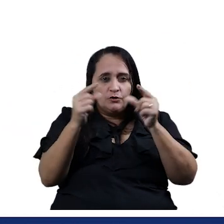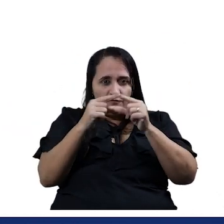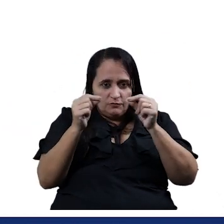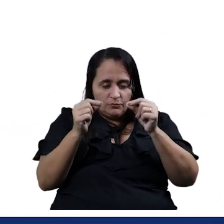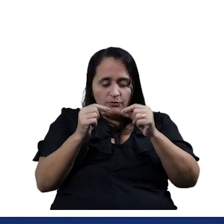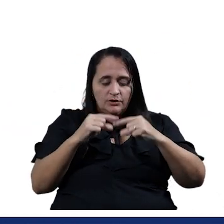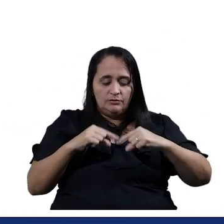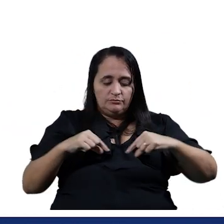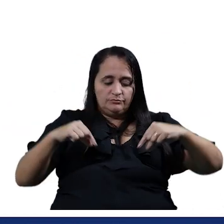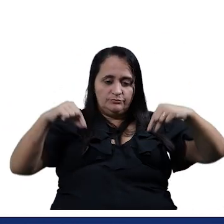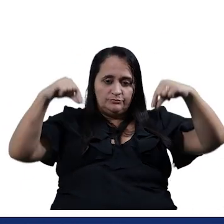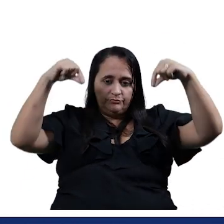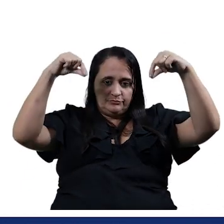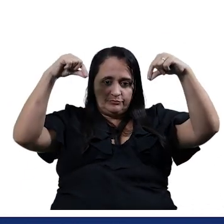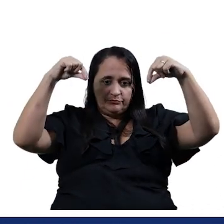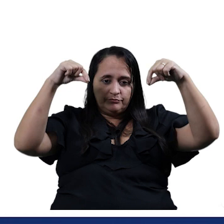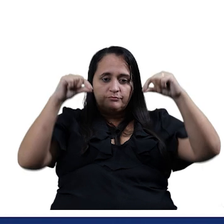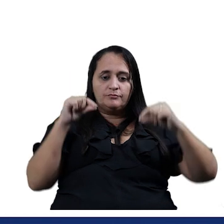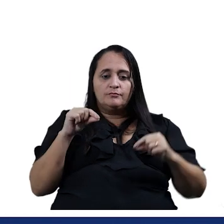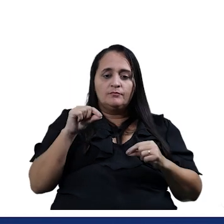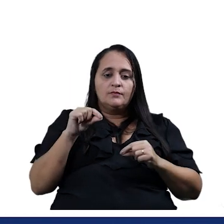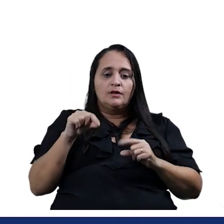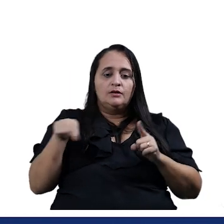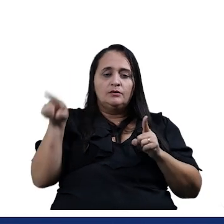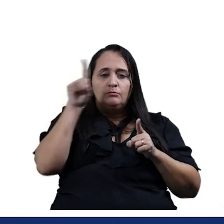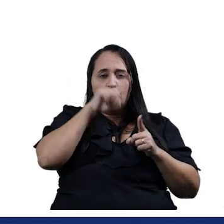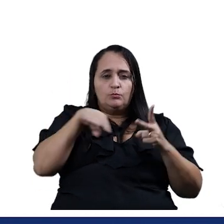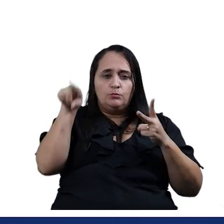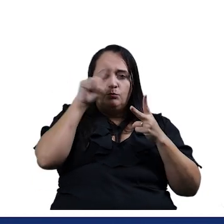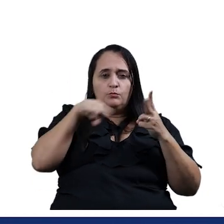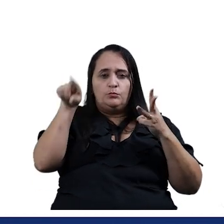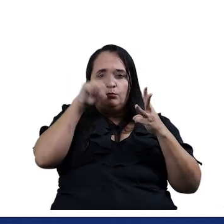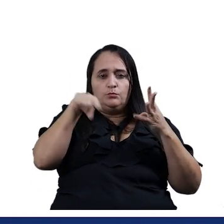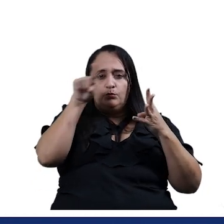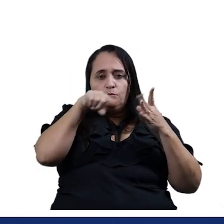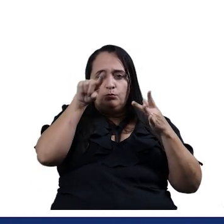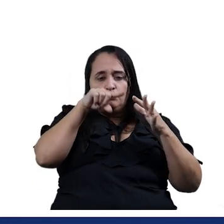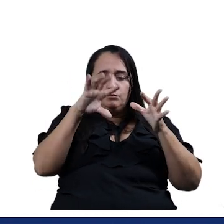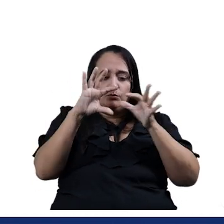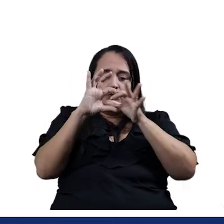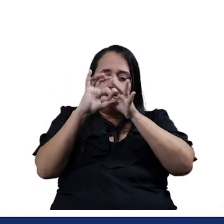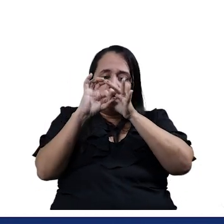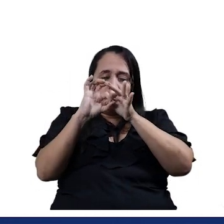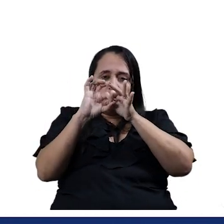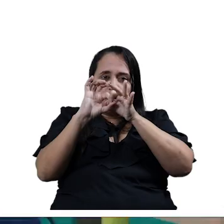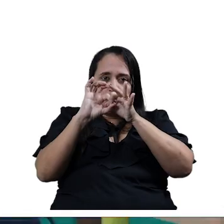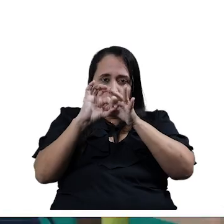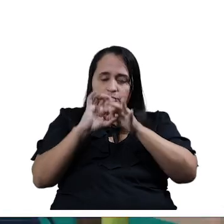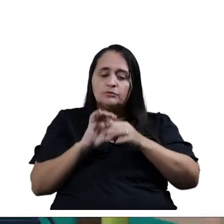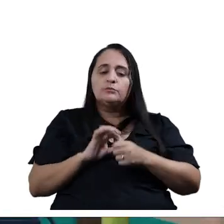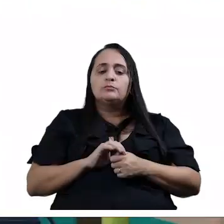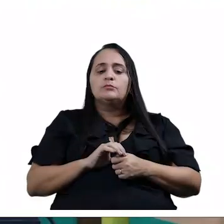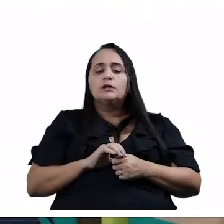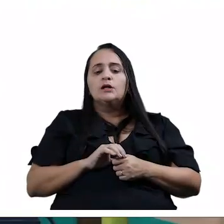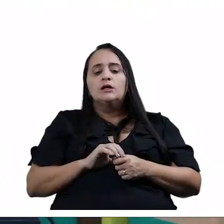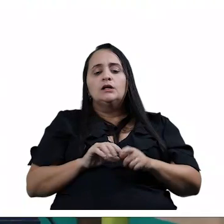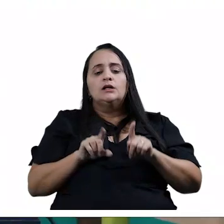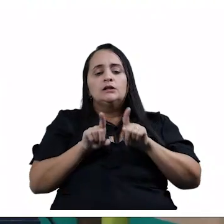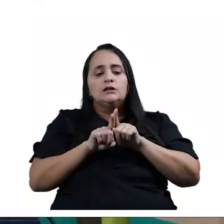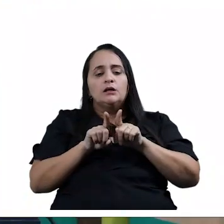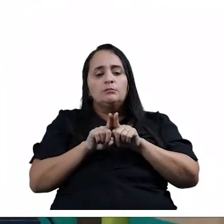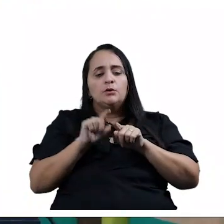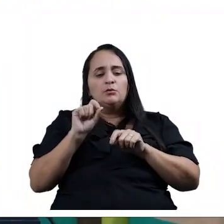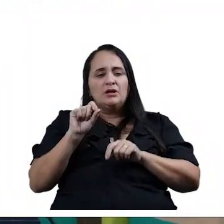aqui, muitos círculos, né, que são ligados através de linhas. E temos isso aqui. Isso aqui não é mancha, não. Você pode olhar,